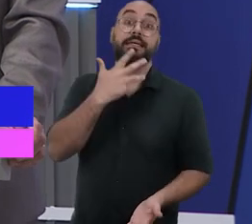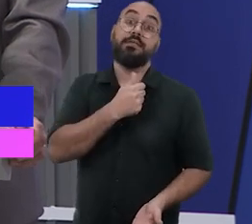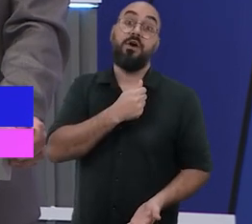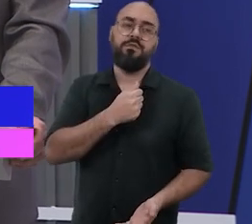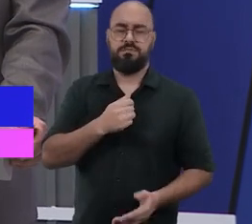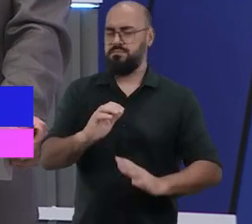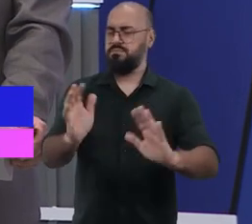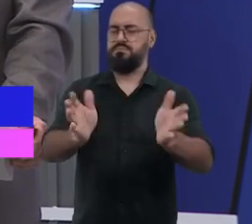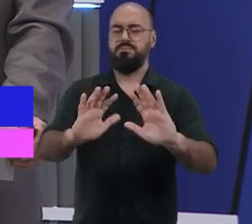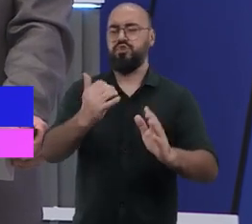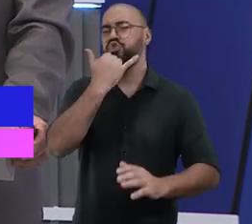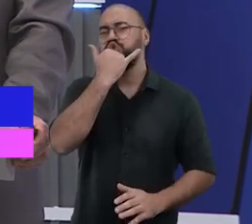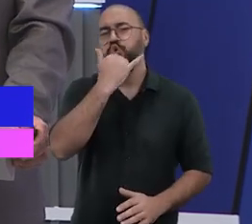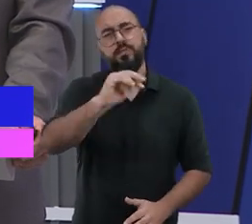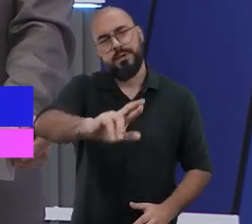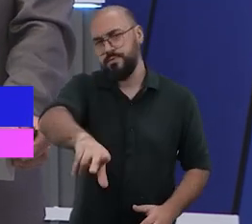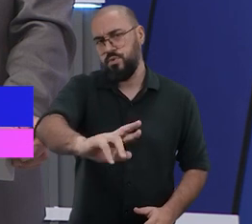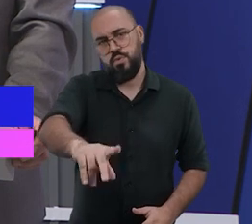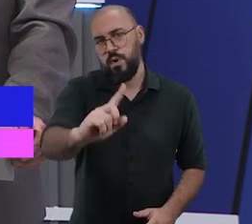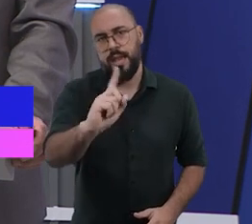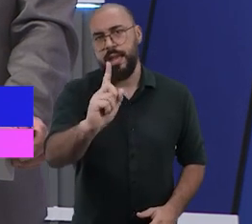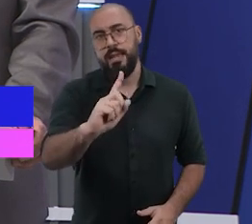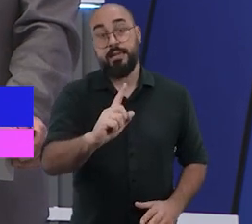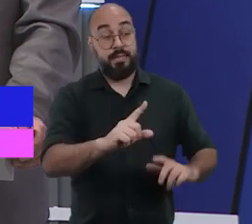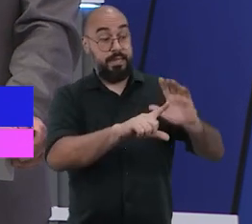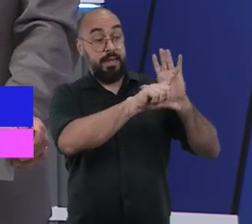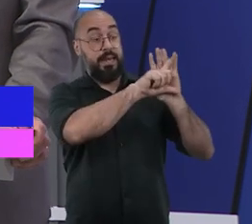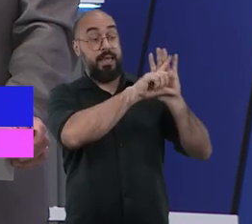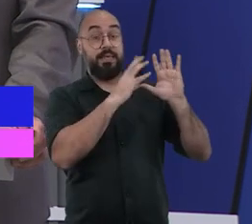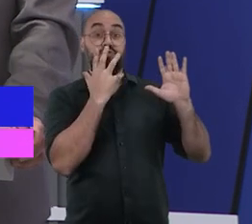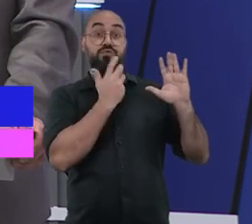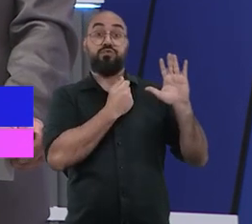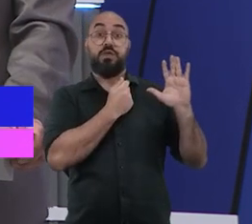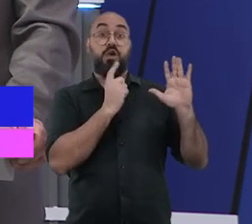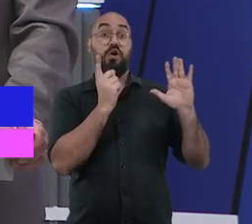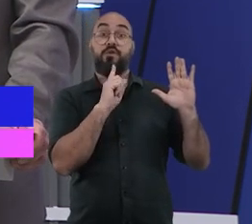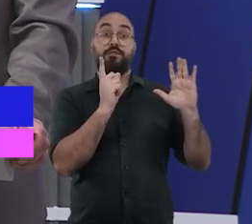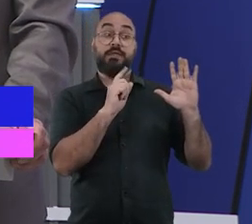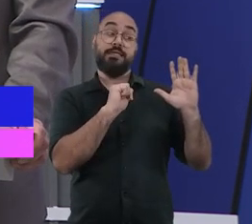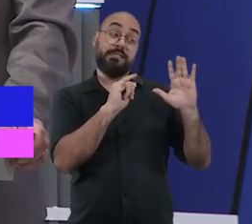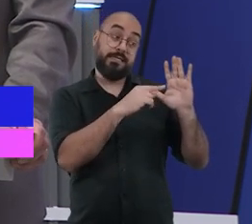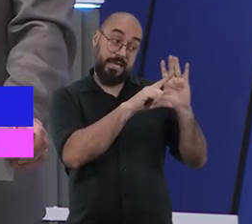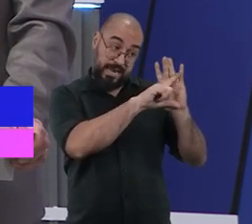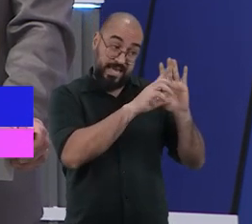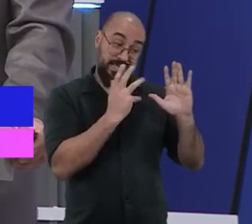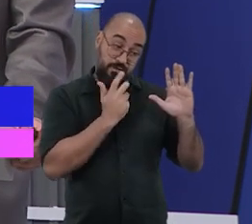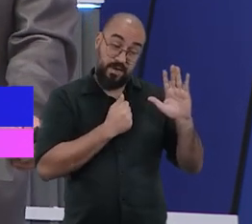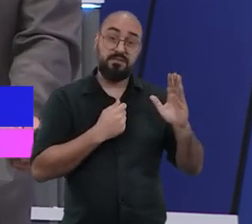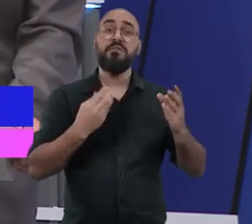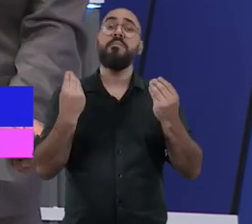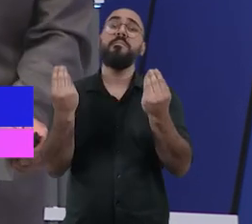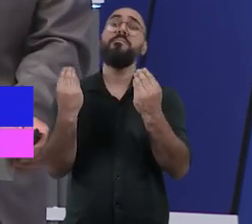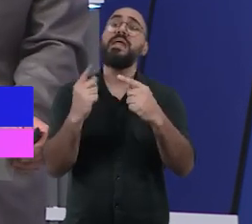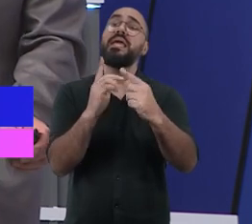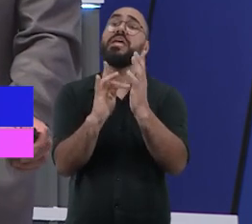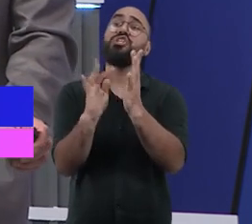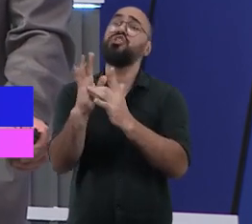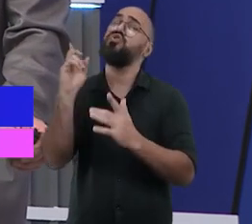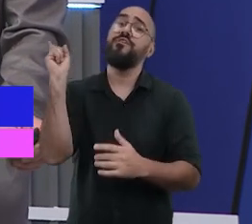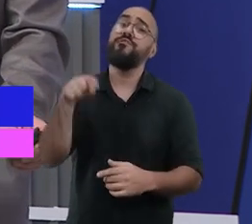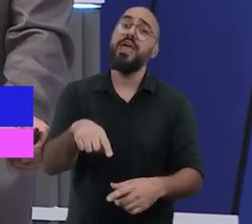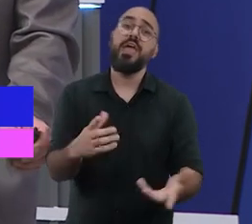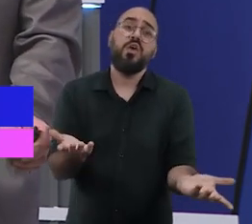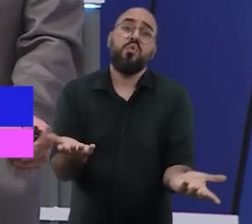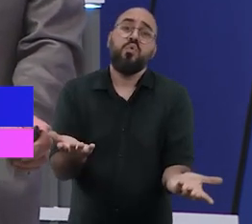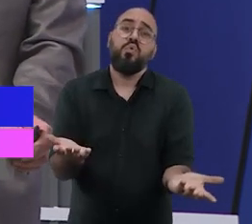história fosse possível ser salvo pela lei, Cristo não precisava ter encarnado. Se havia qualquer saída para o ser humano